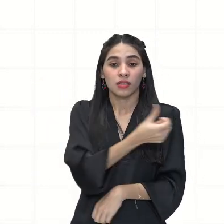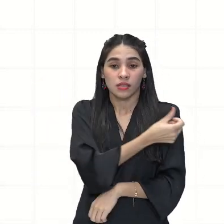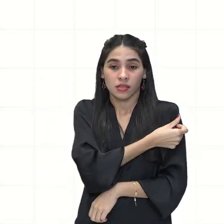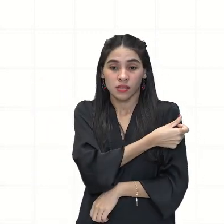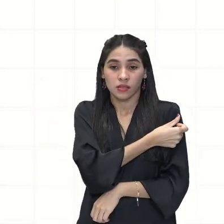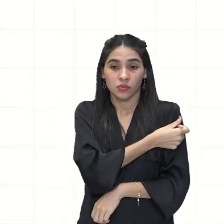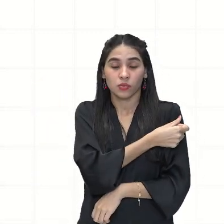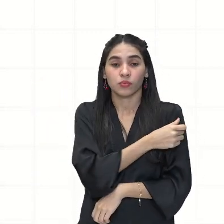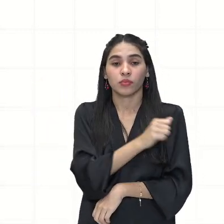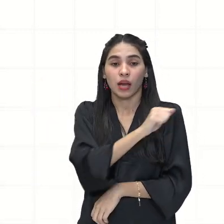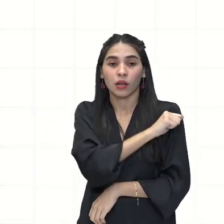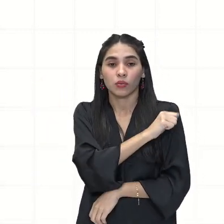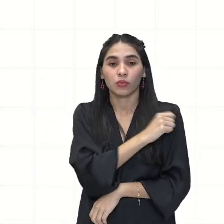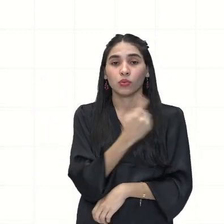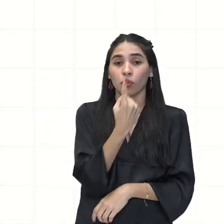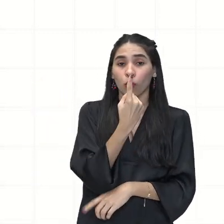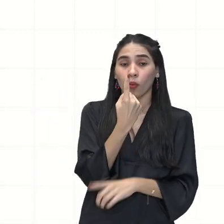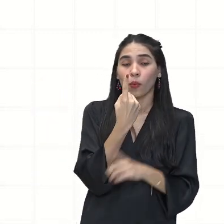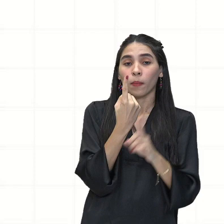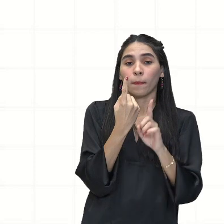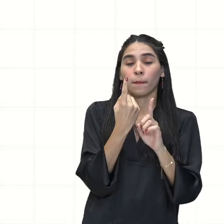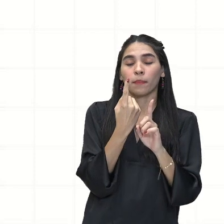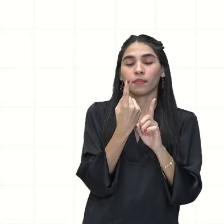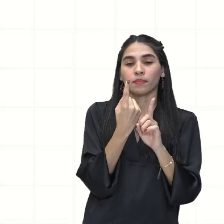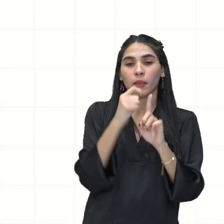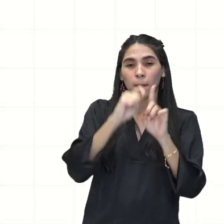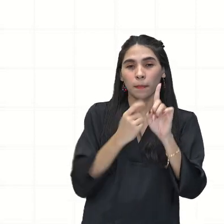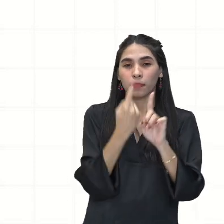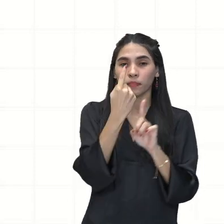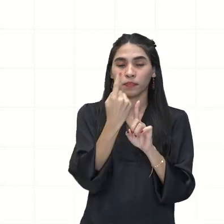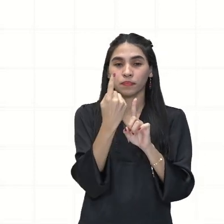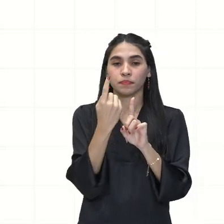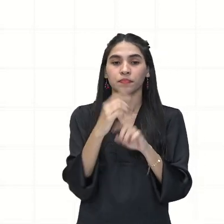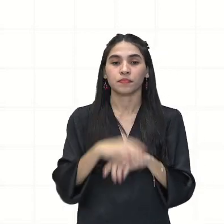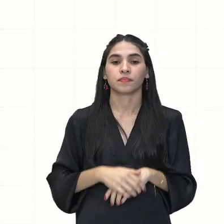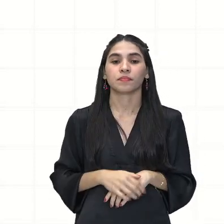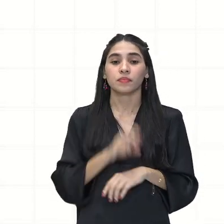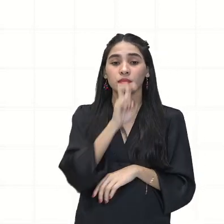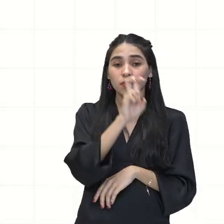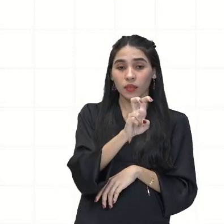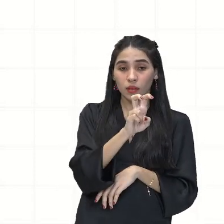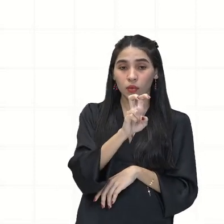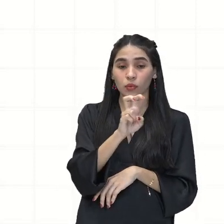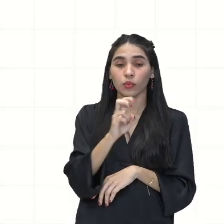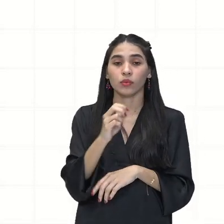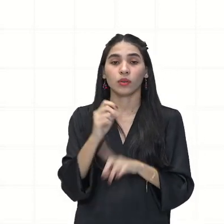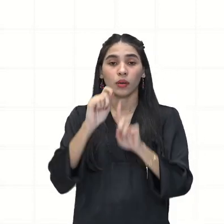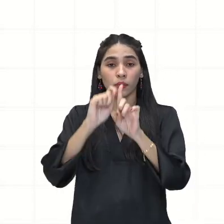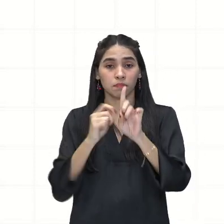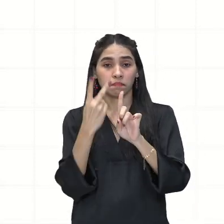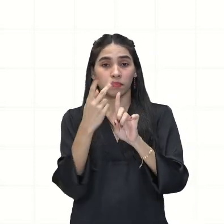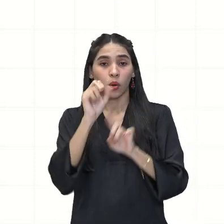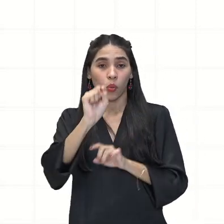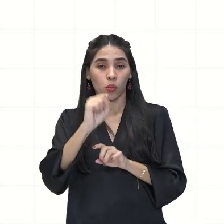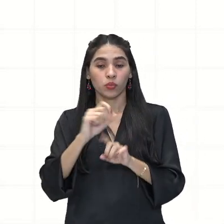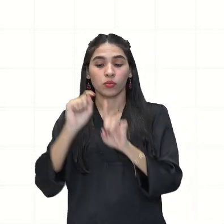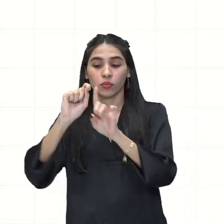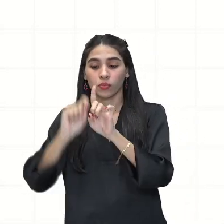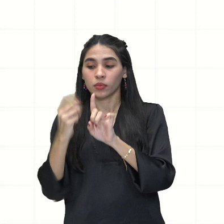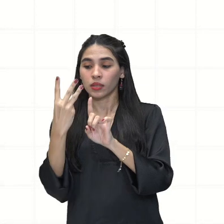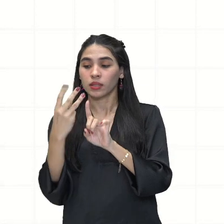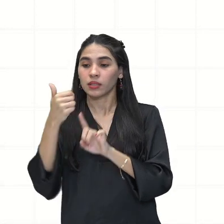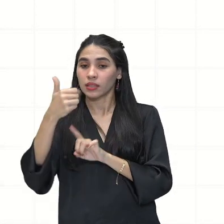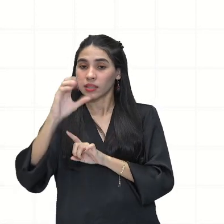ele teve no primeiro bimestre 5, no segundo bimestre ele teve 8, ó, no terceiro 10